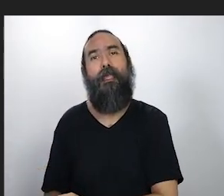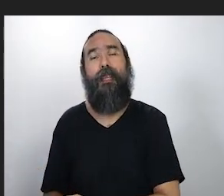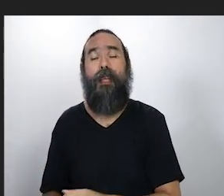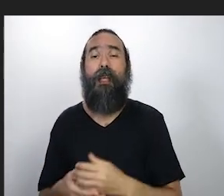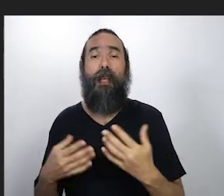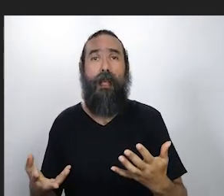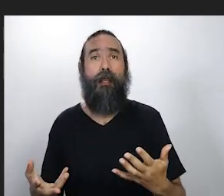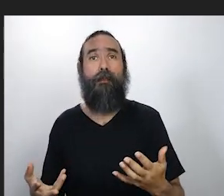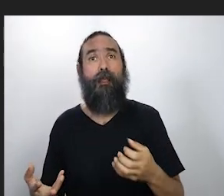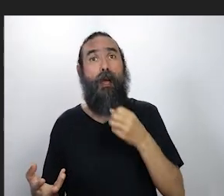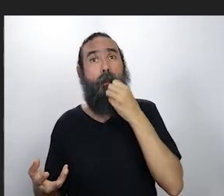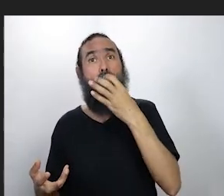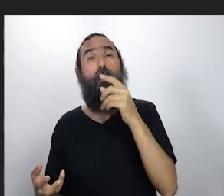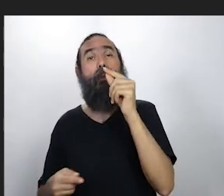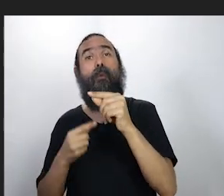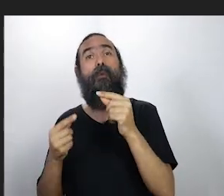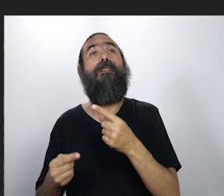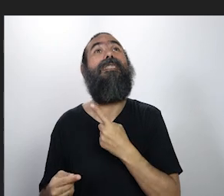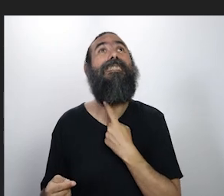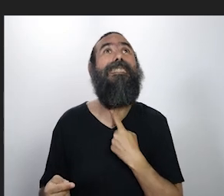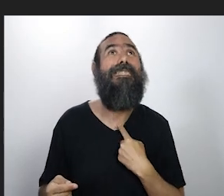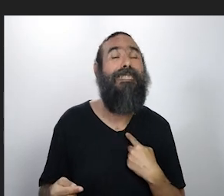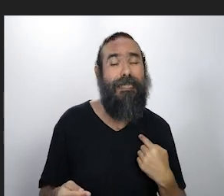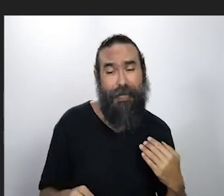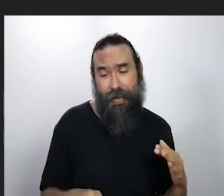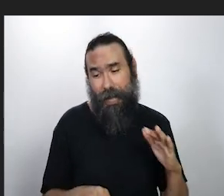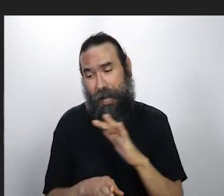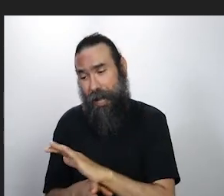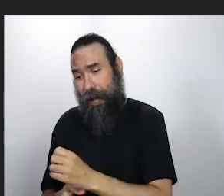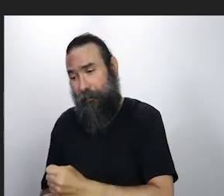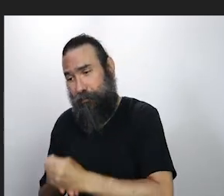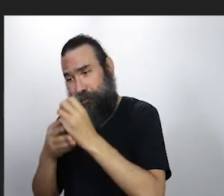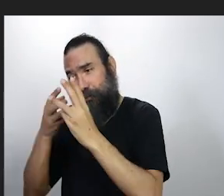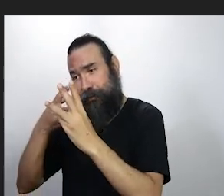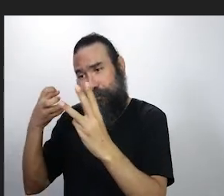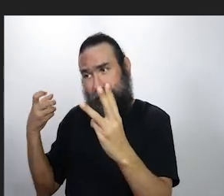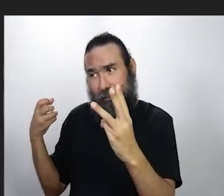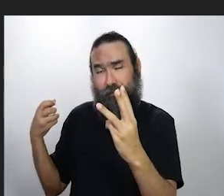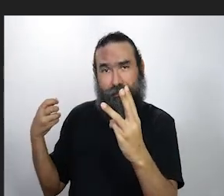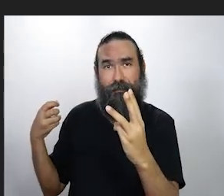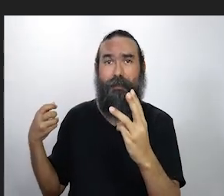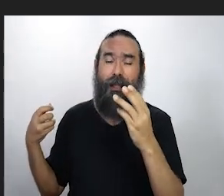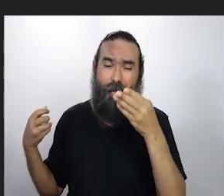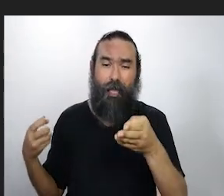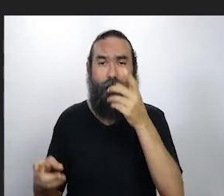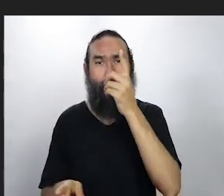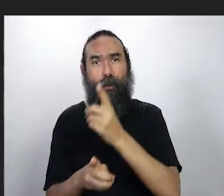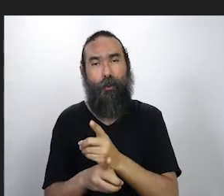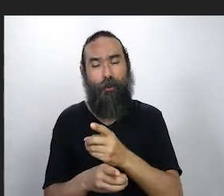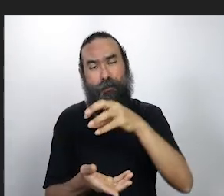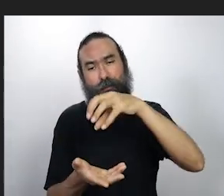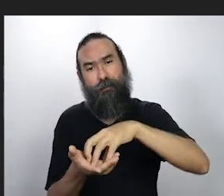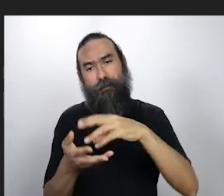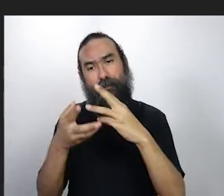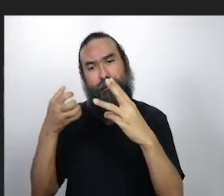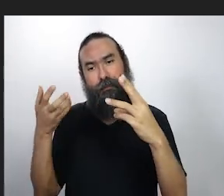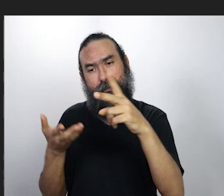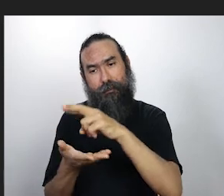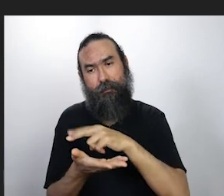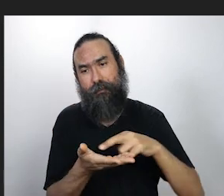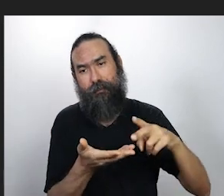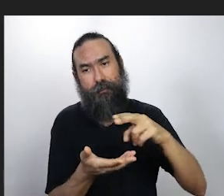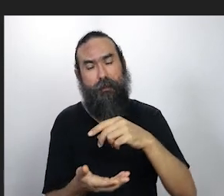faz na aldeia multiétnica. E a gente quer continuar realizando essas trocas, levando eles para